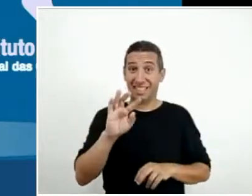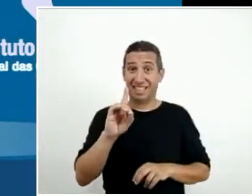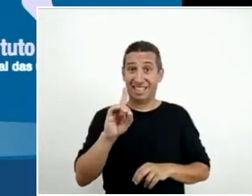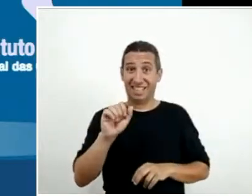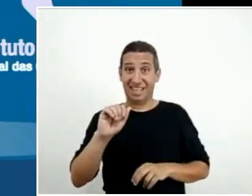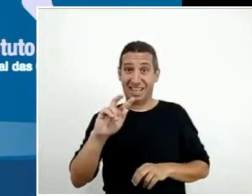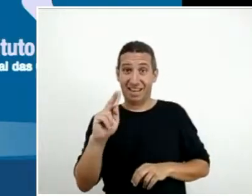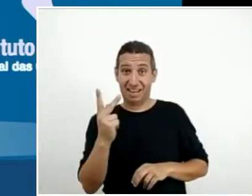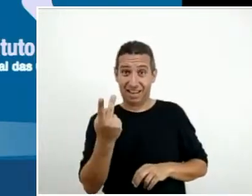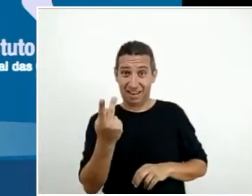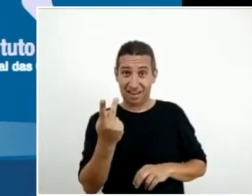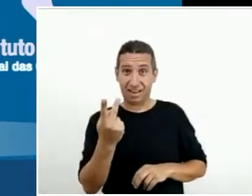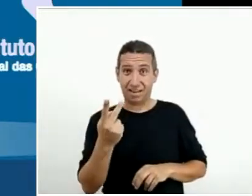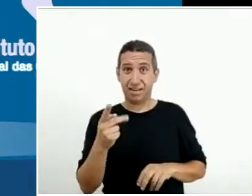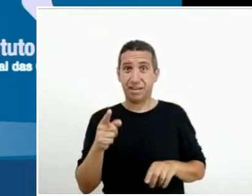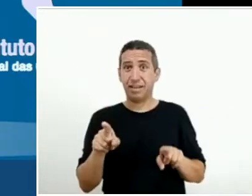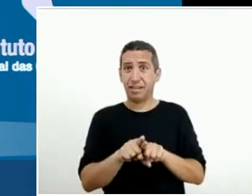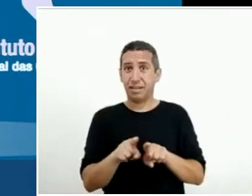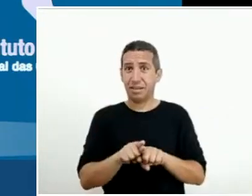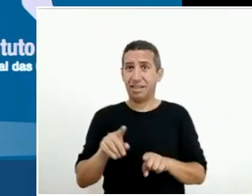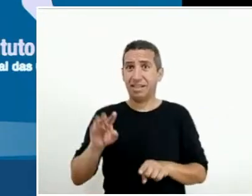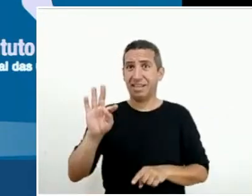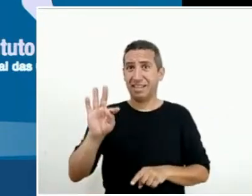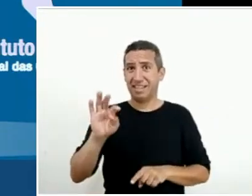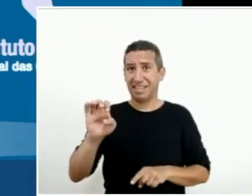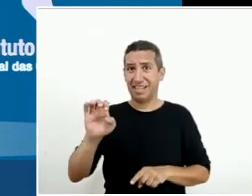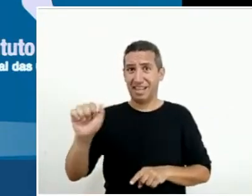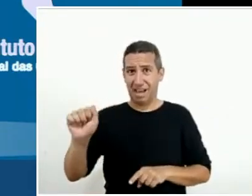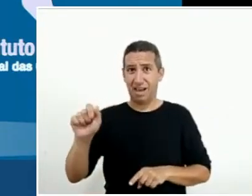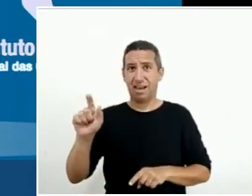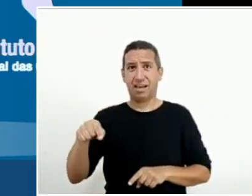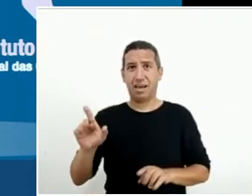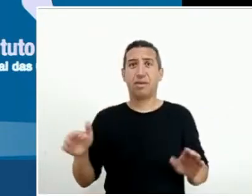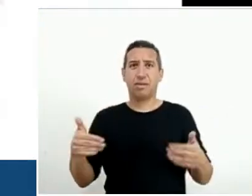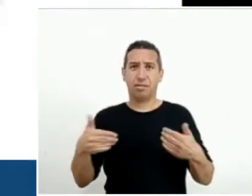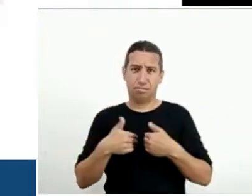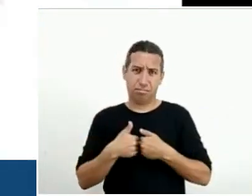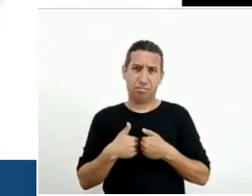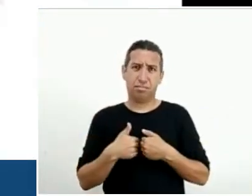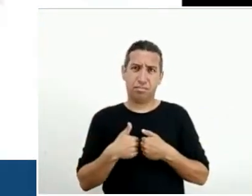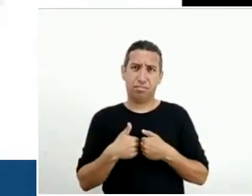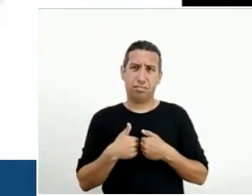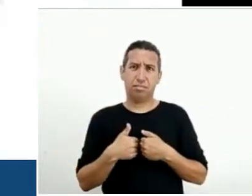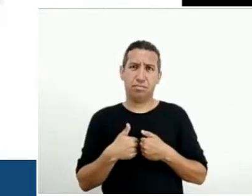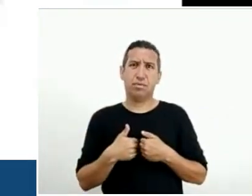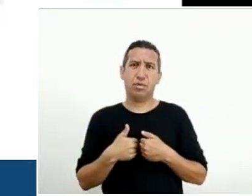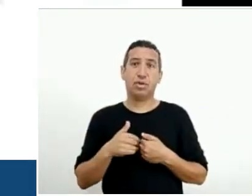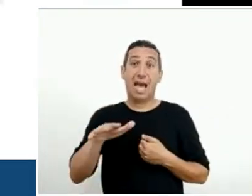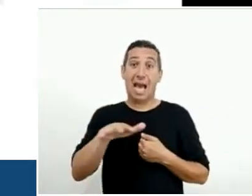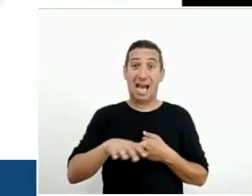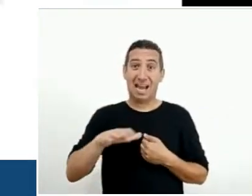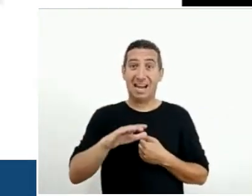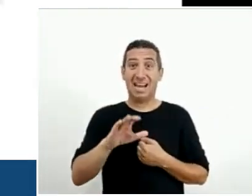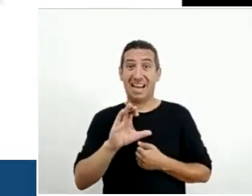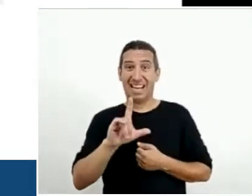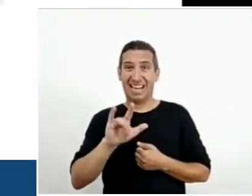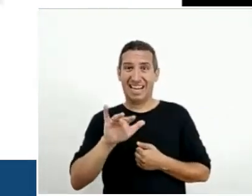com hiperatividade, e o transtorno do espectro autista, com foco em manejo clínico. Então, assim, a